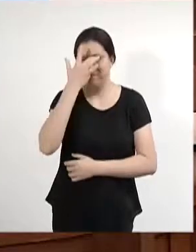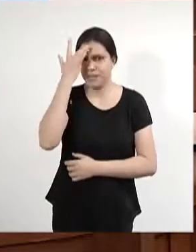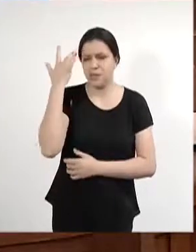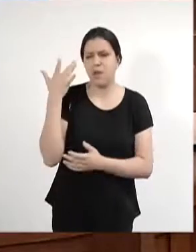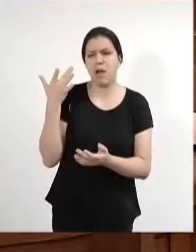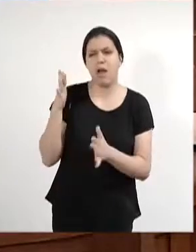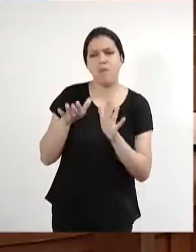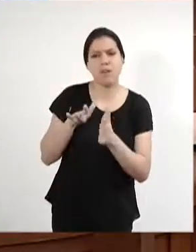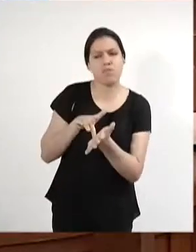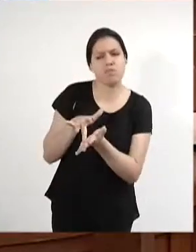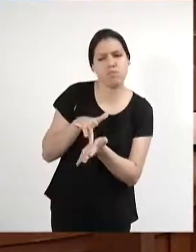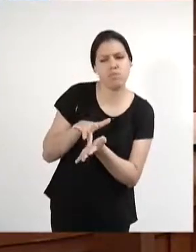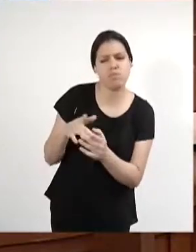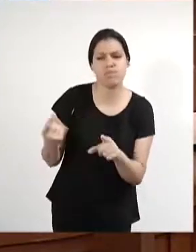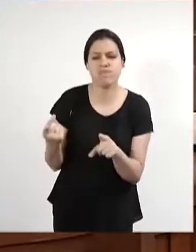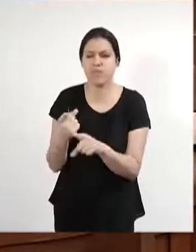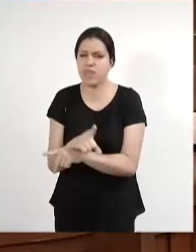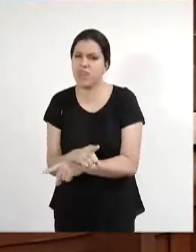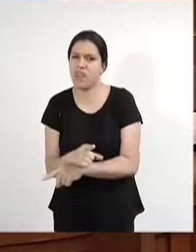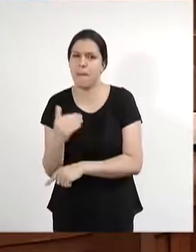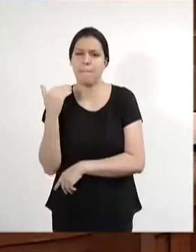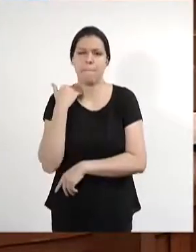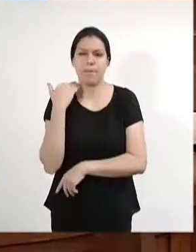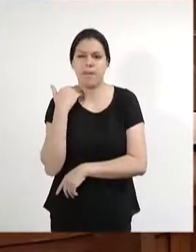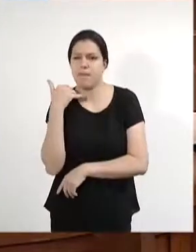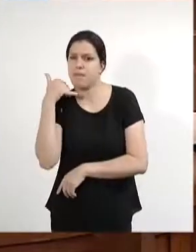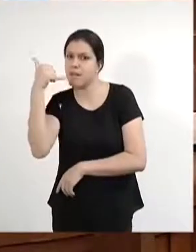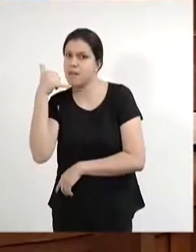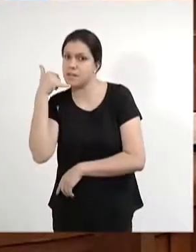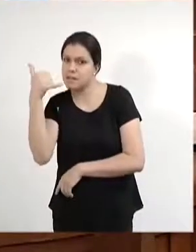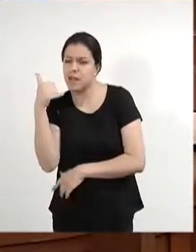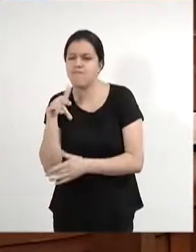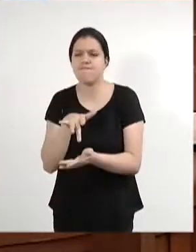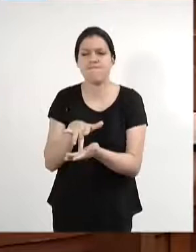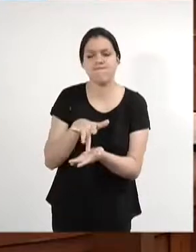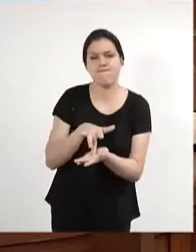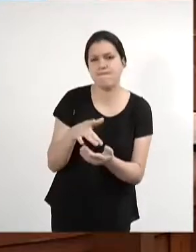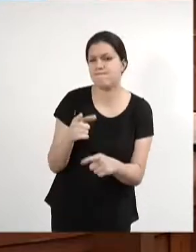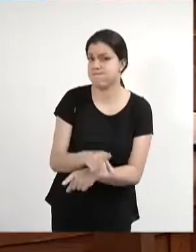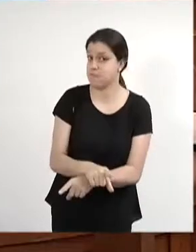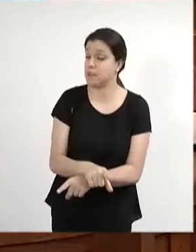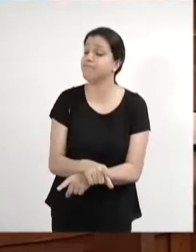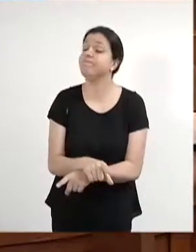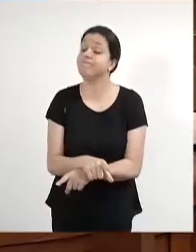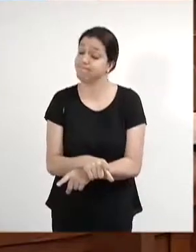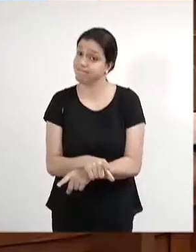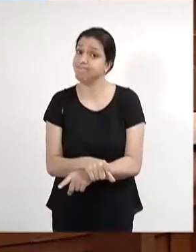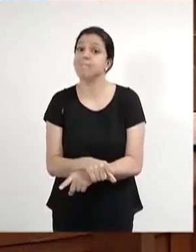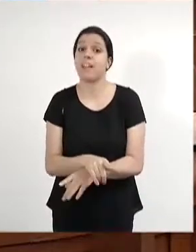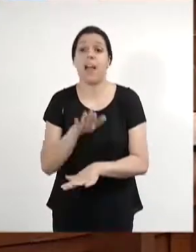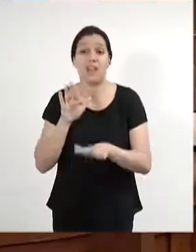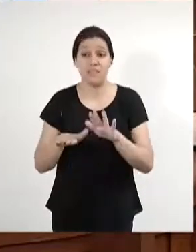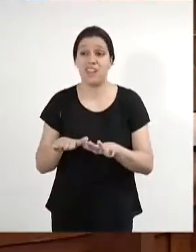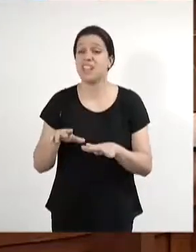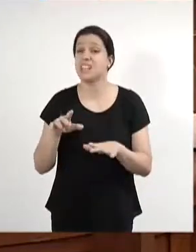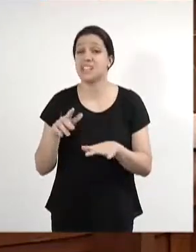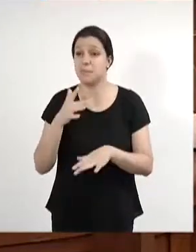de várias instituições financeiras. Ele acaba fazendo